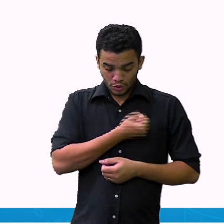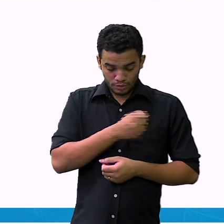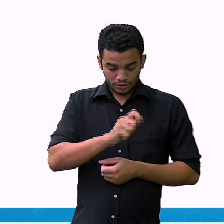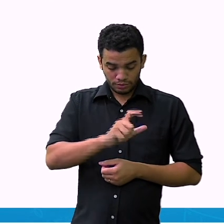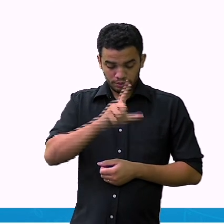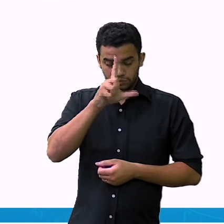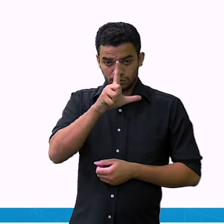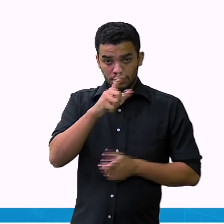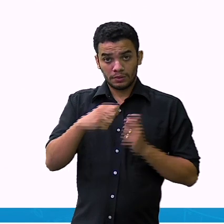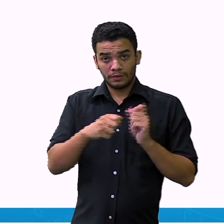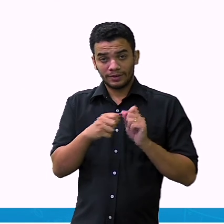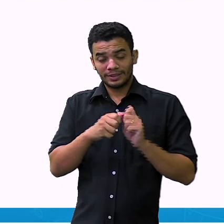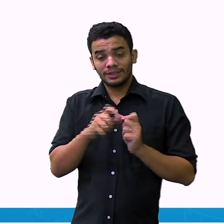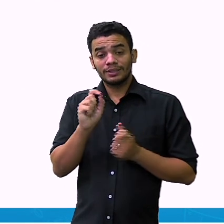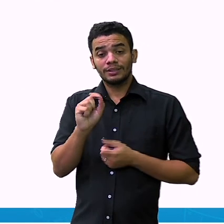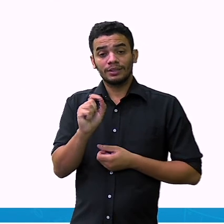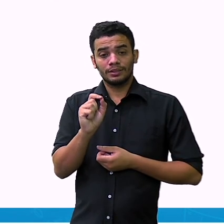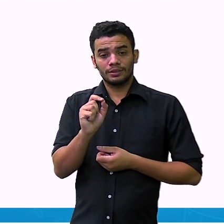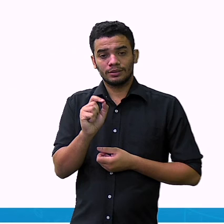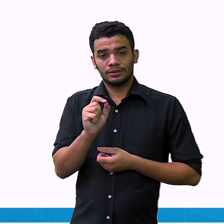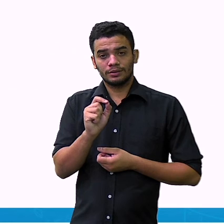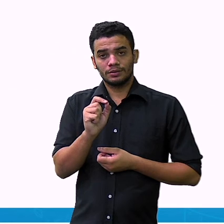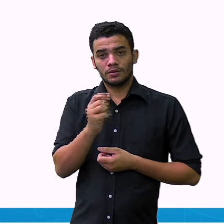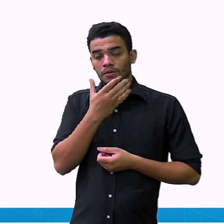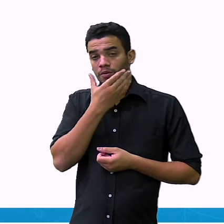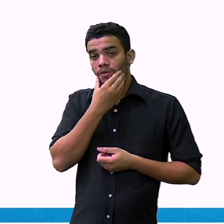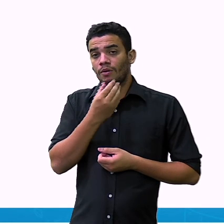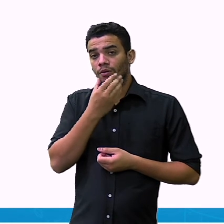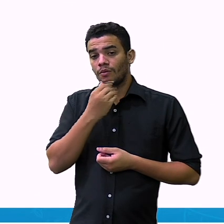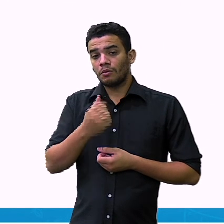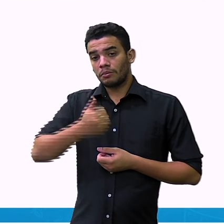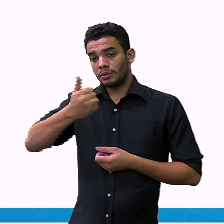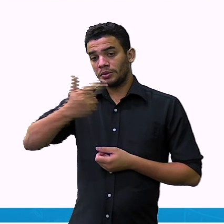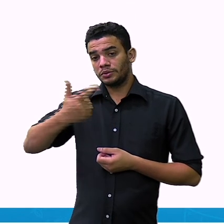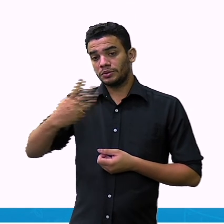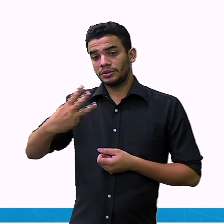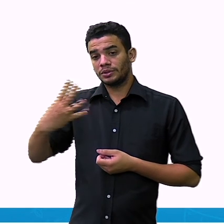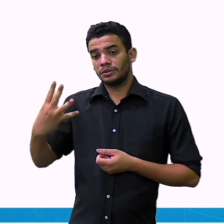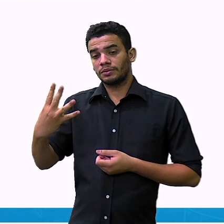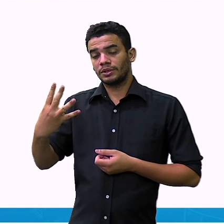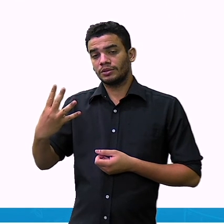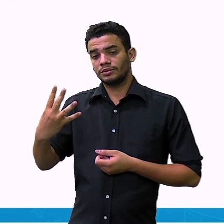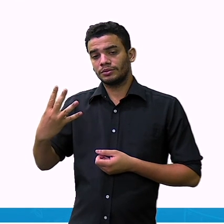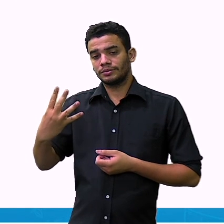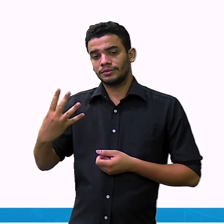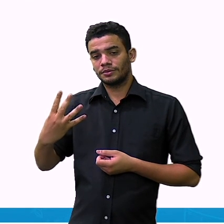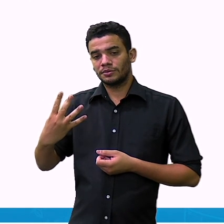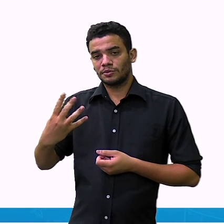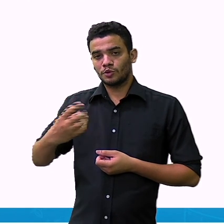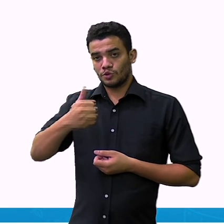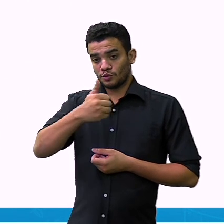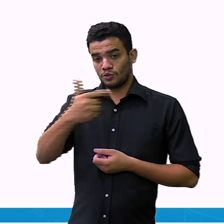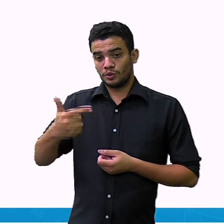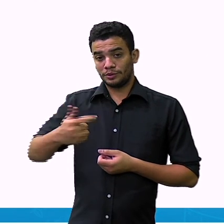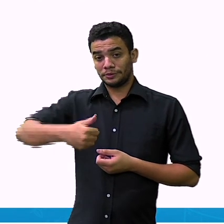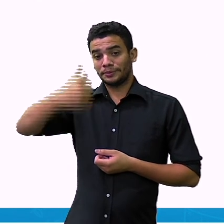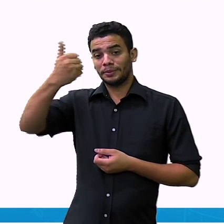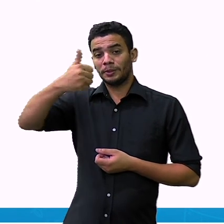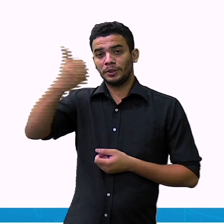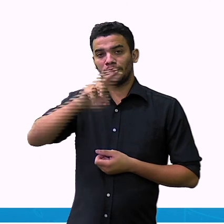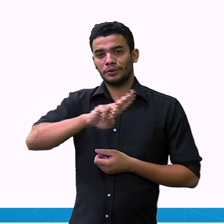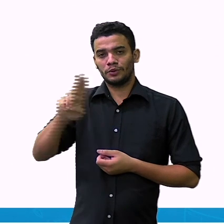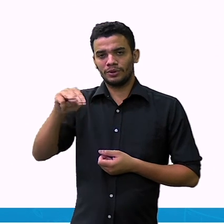Quem aqui está com o maior número? É 12, 11, 9 ou 11? É o 12 de quem? Do